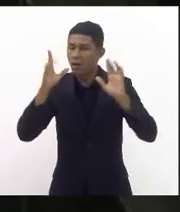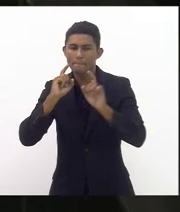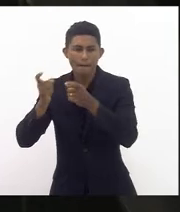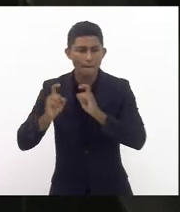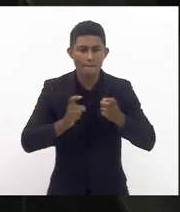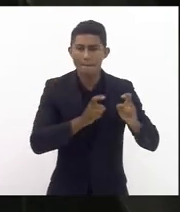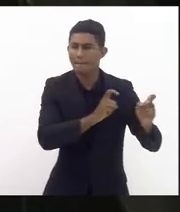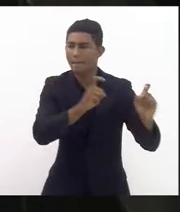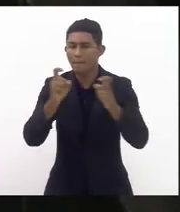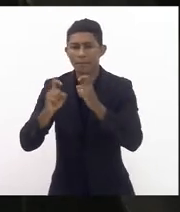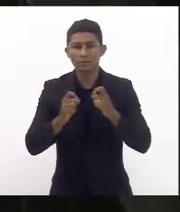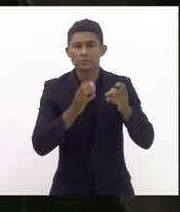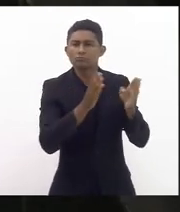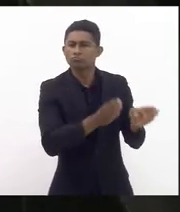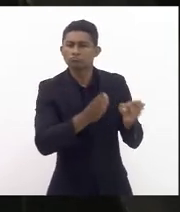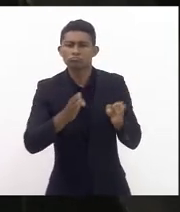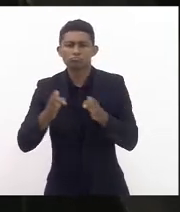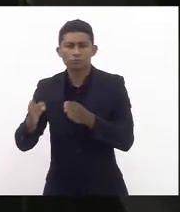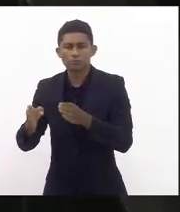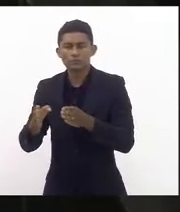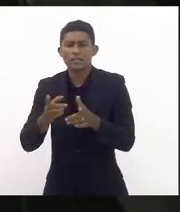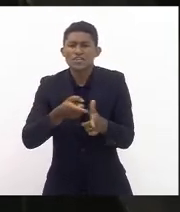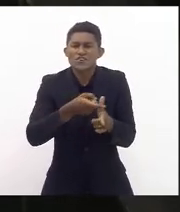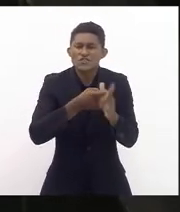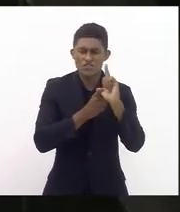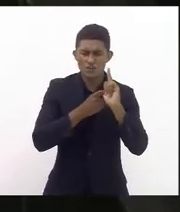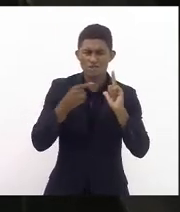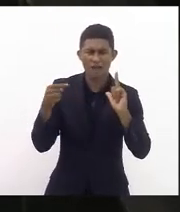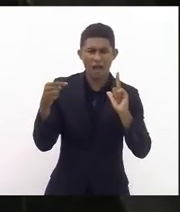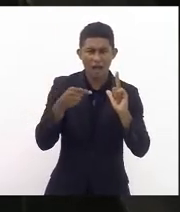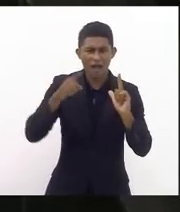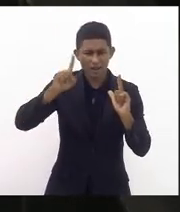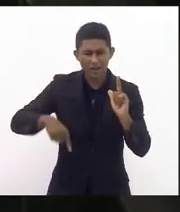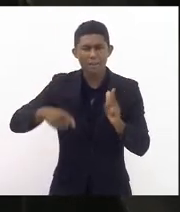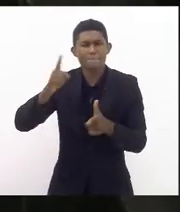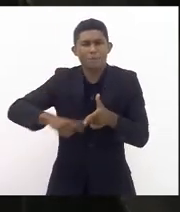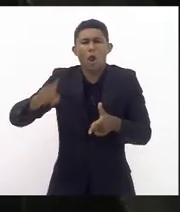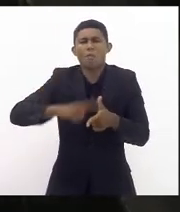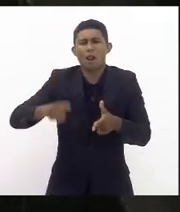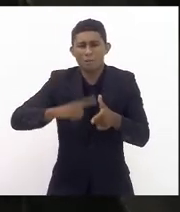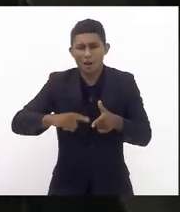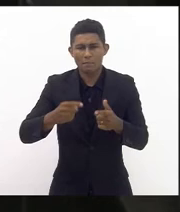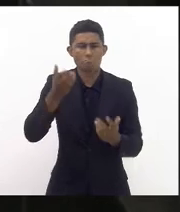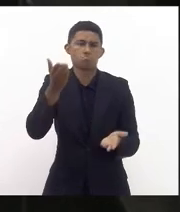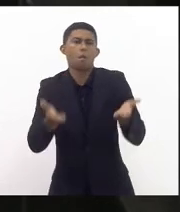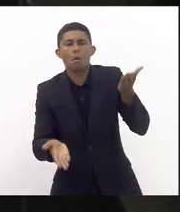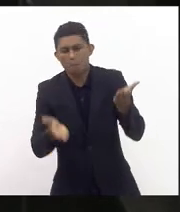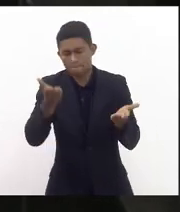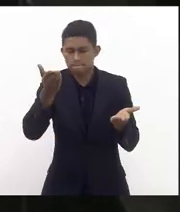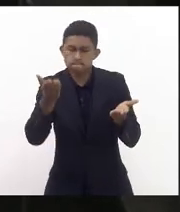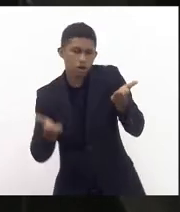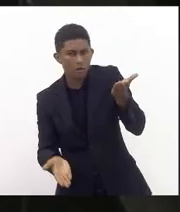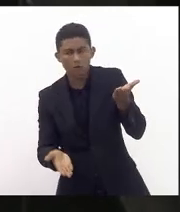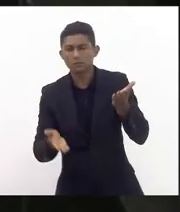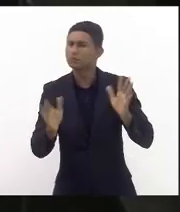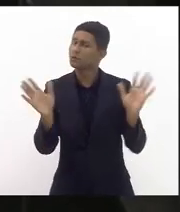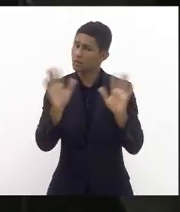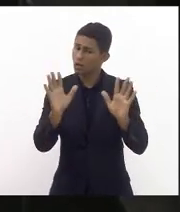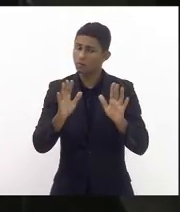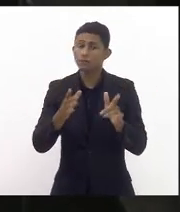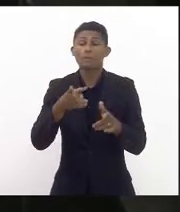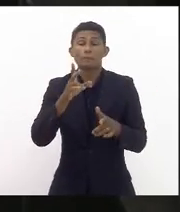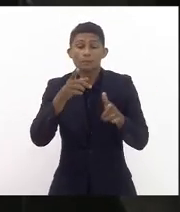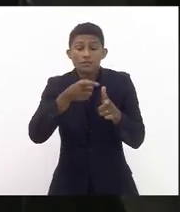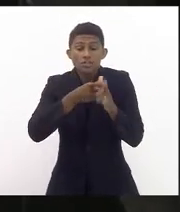não é um mal em si. Estar endividado a priori não quer dizer que o Estado esteja desequilibrado do ponto de vista fiscal. Se a dívida estiver